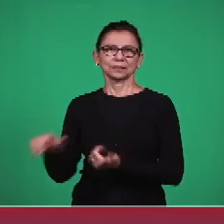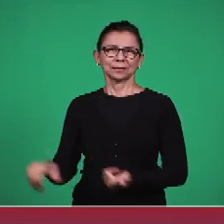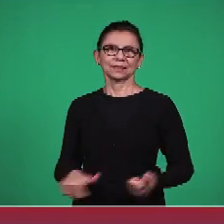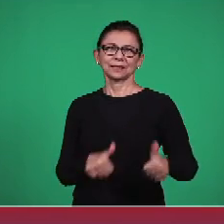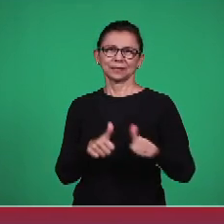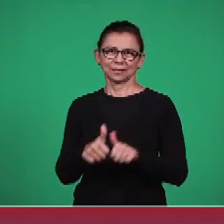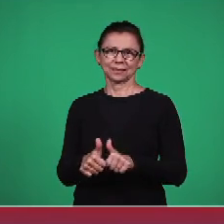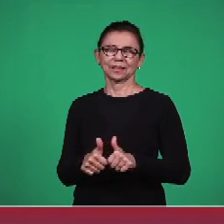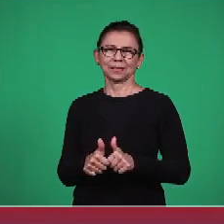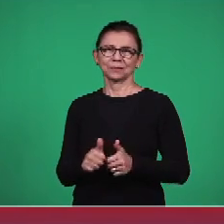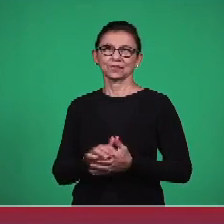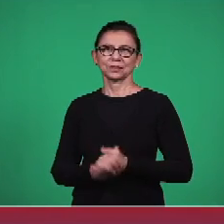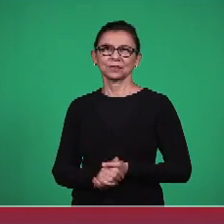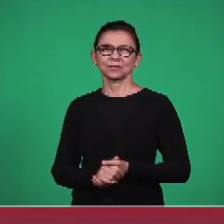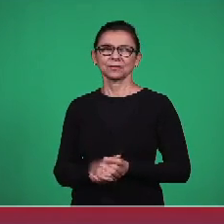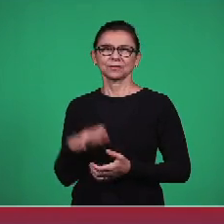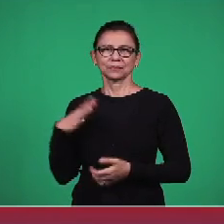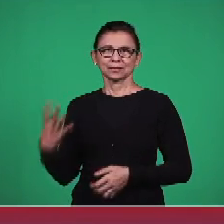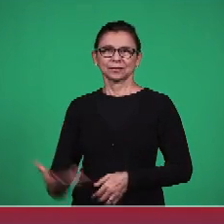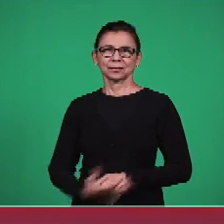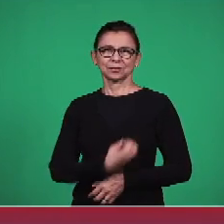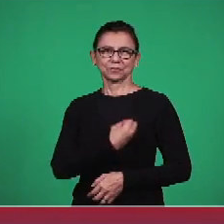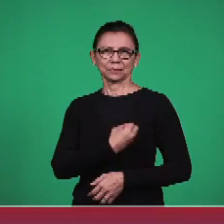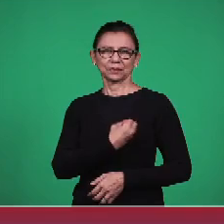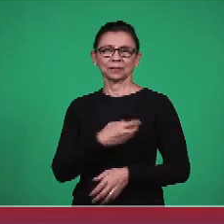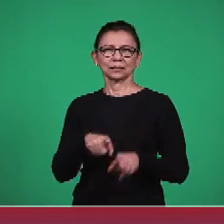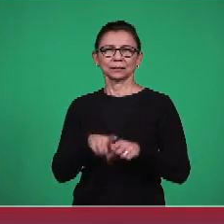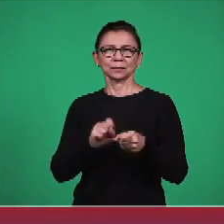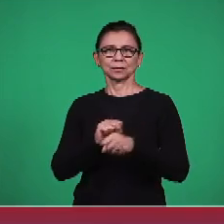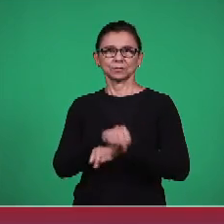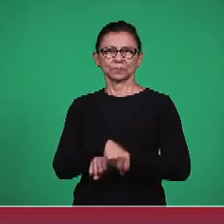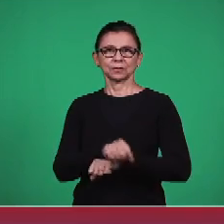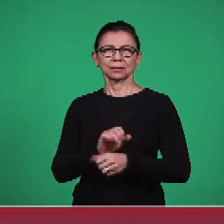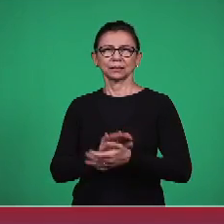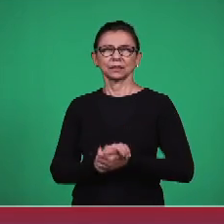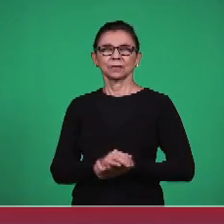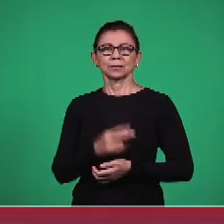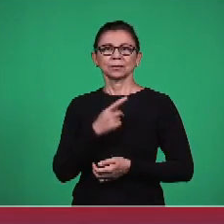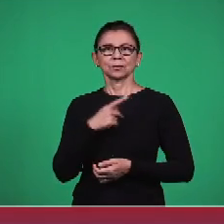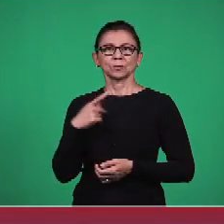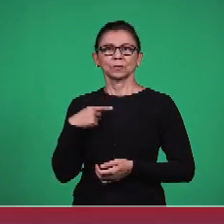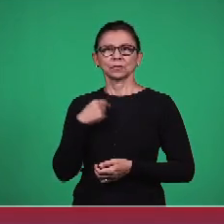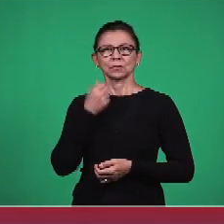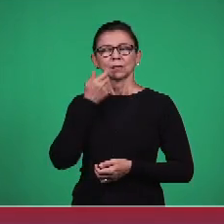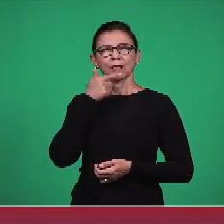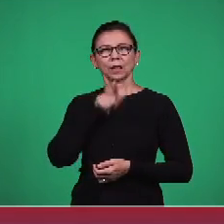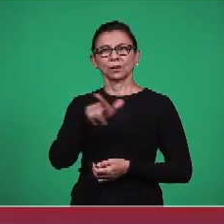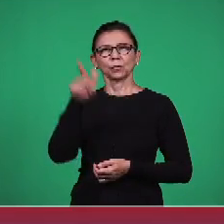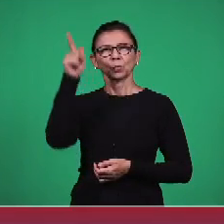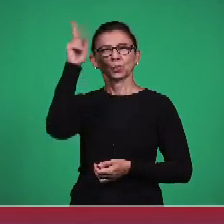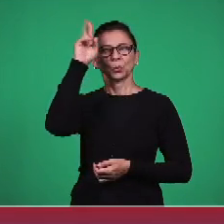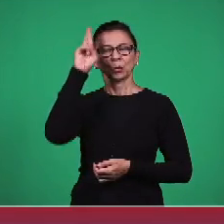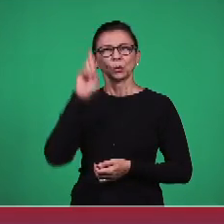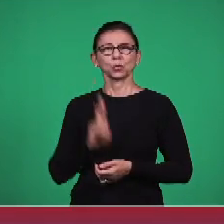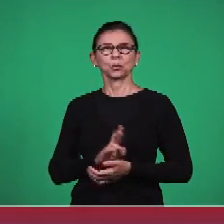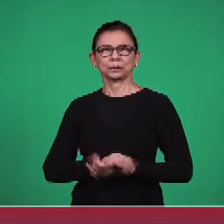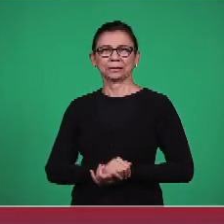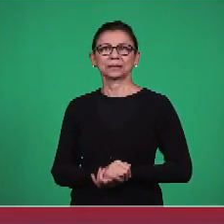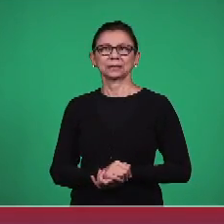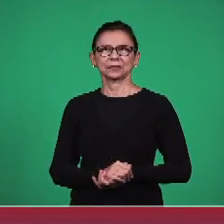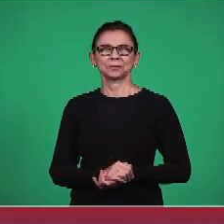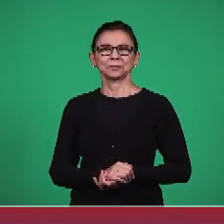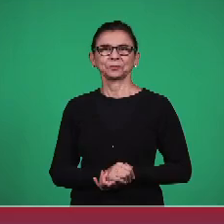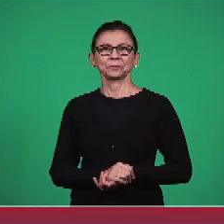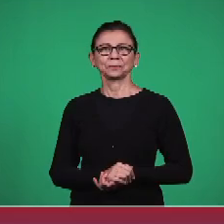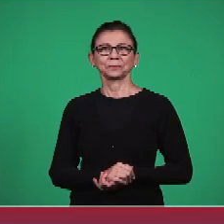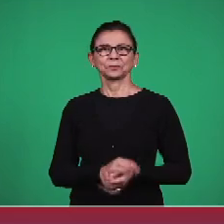de vidas. Também nos Estados Unidos, seminário para as igrejas dos pastores de língua russa, na cidade de San Diego, Sacramento